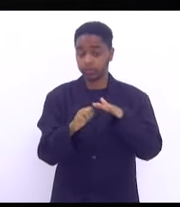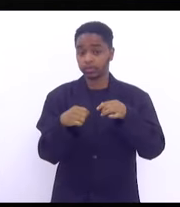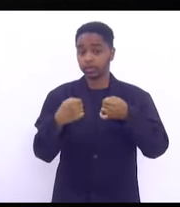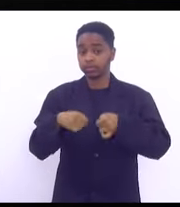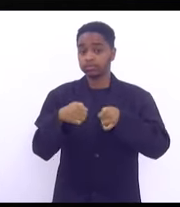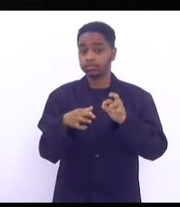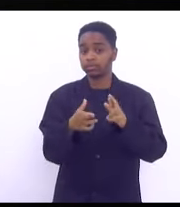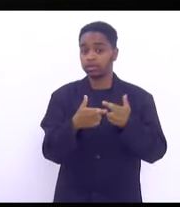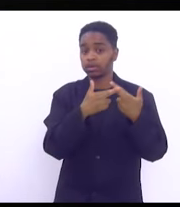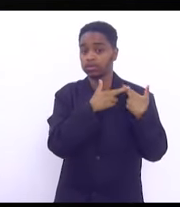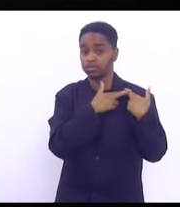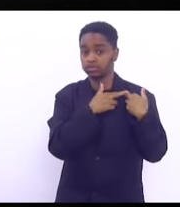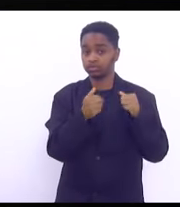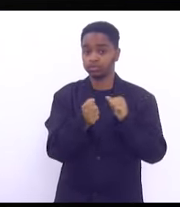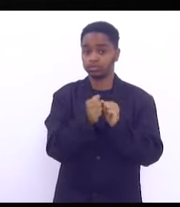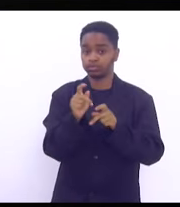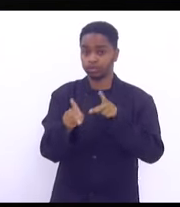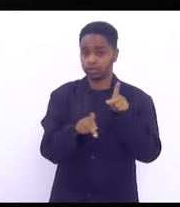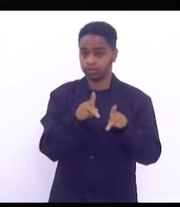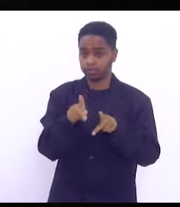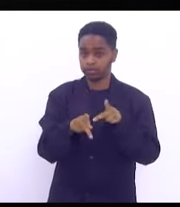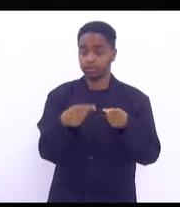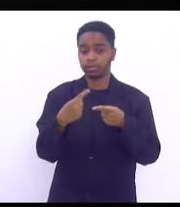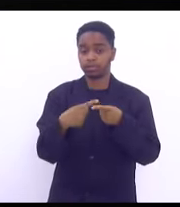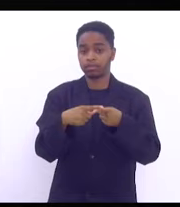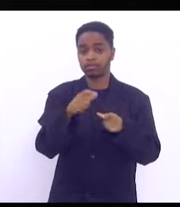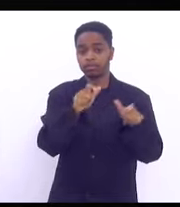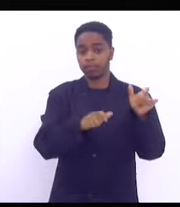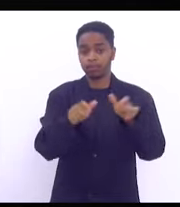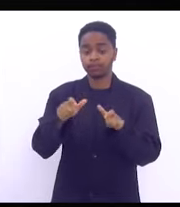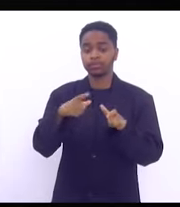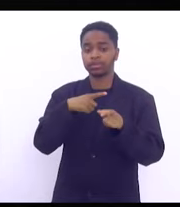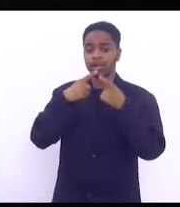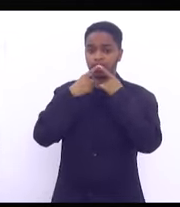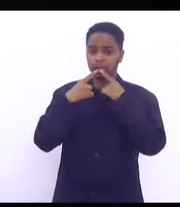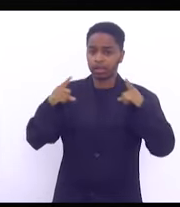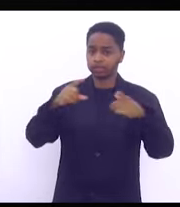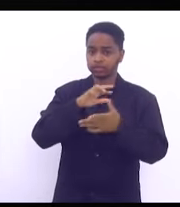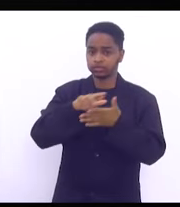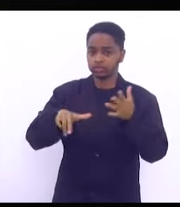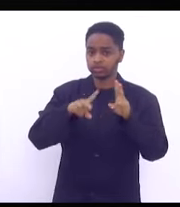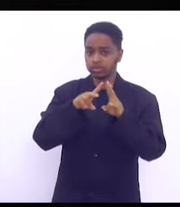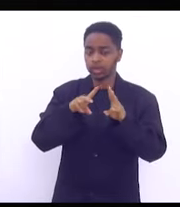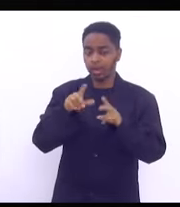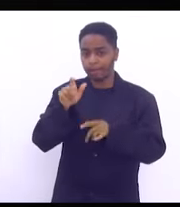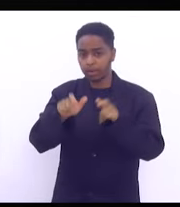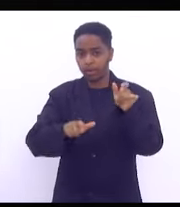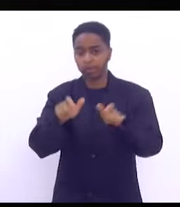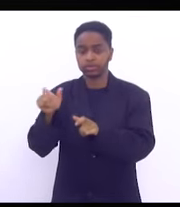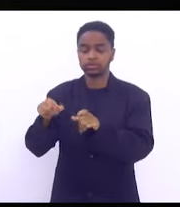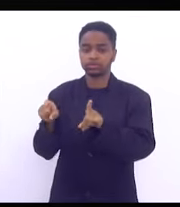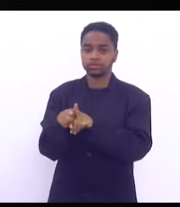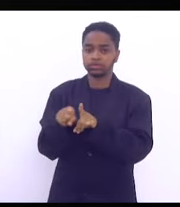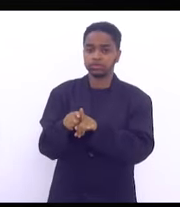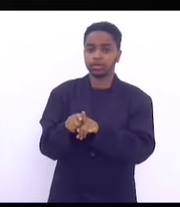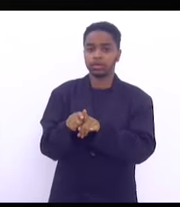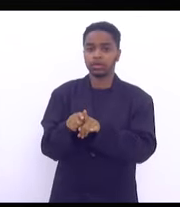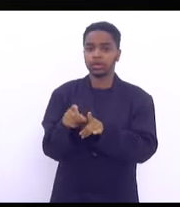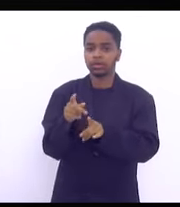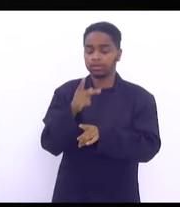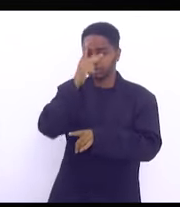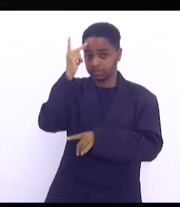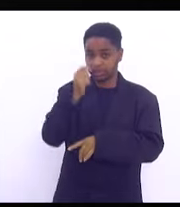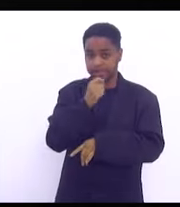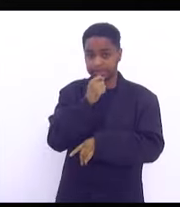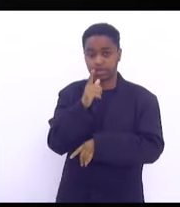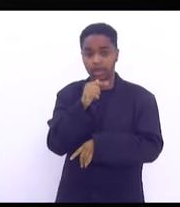ter a responsabilidade com a população. Todo mundo aqui recebeu reclamação da população, dos consumidores, estavam sem água,